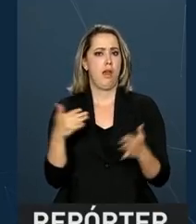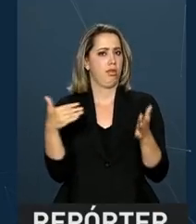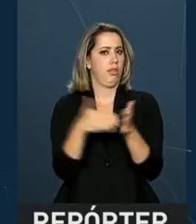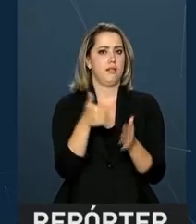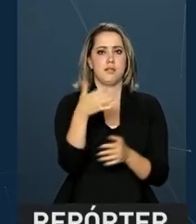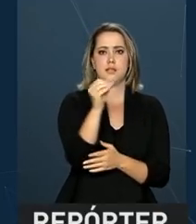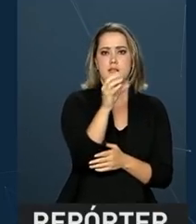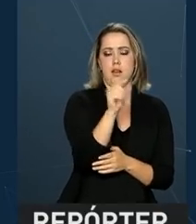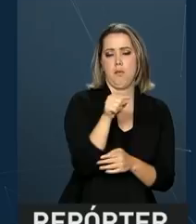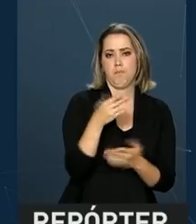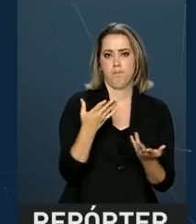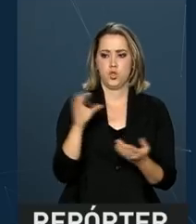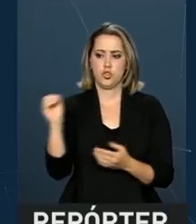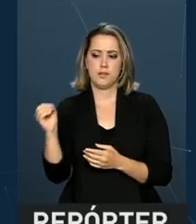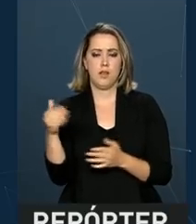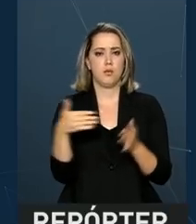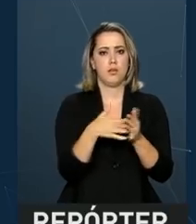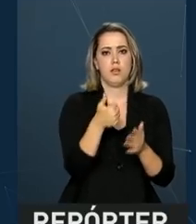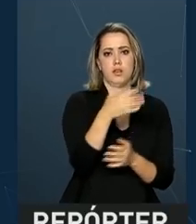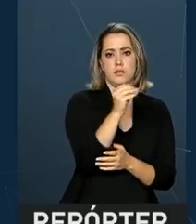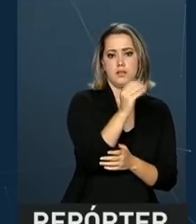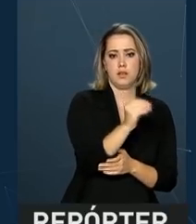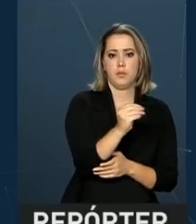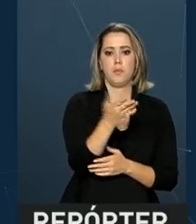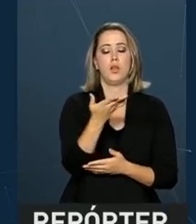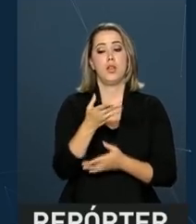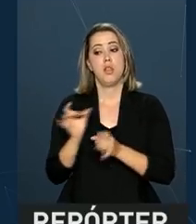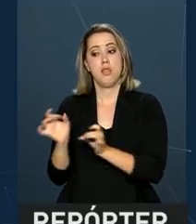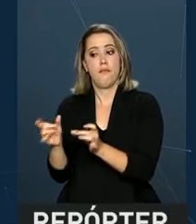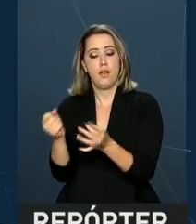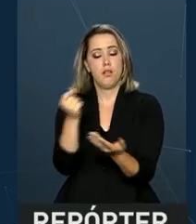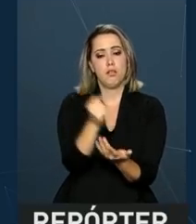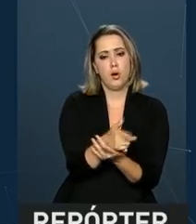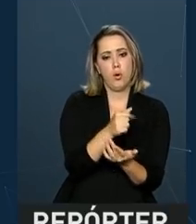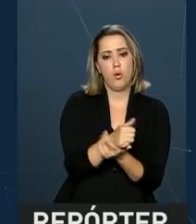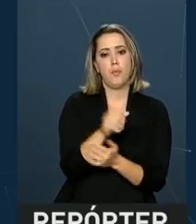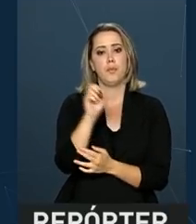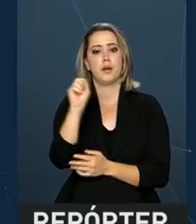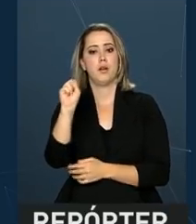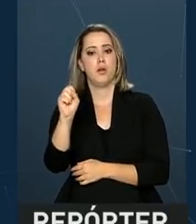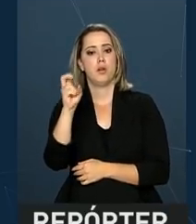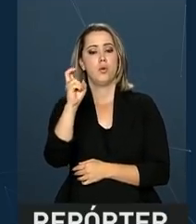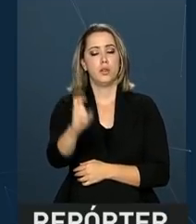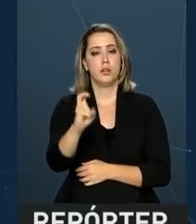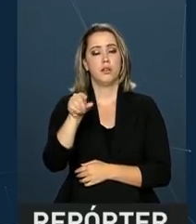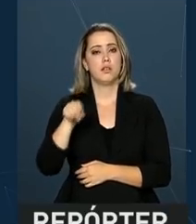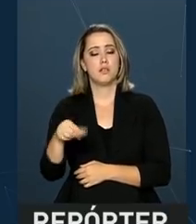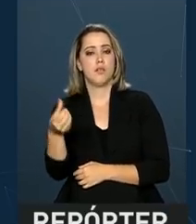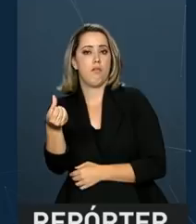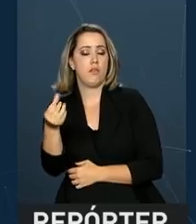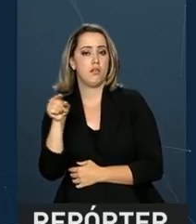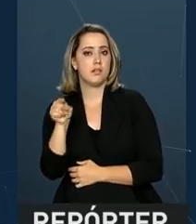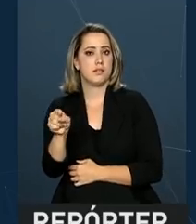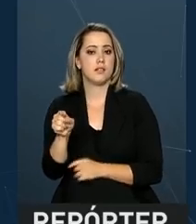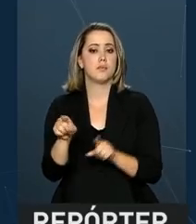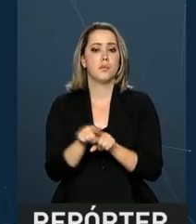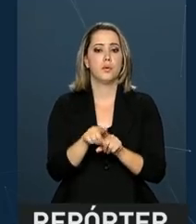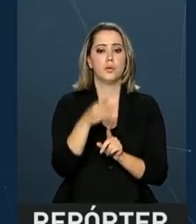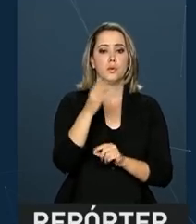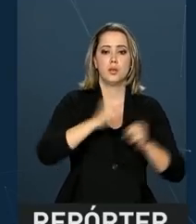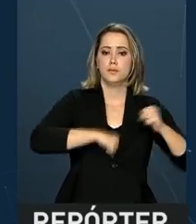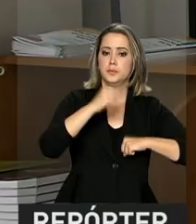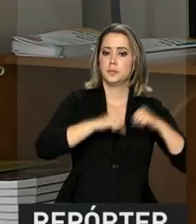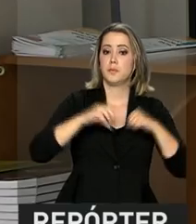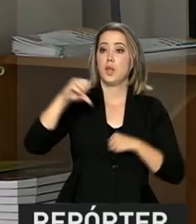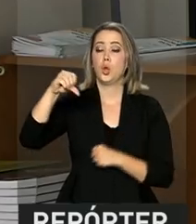100. Do comércio somou 85,6 pontos e da indústria atingiu 90,7